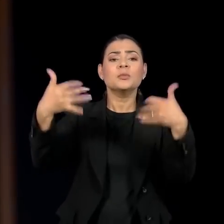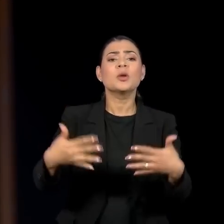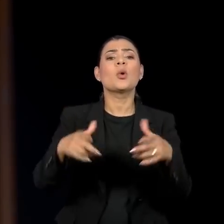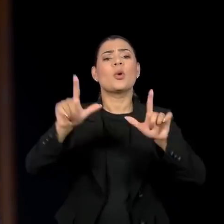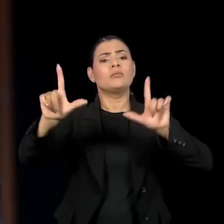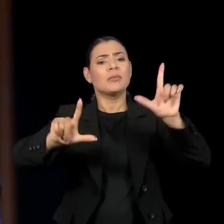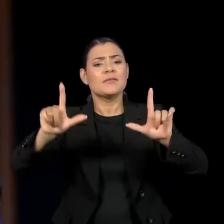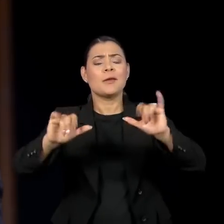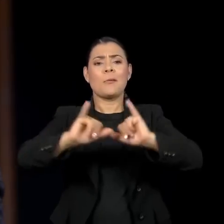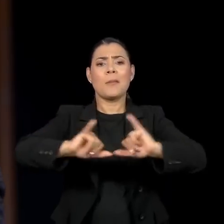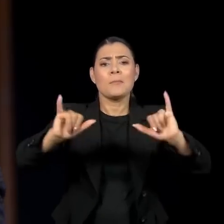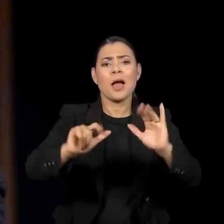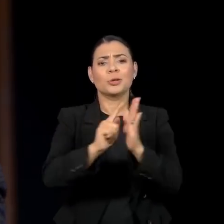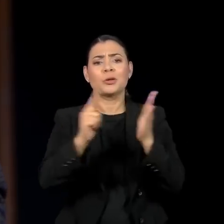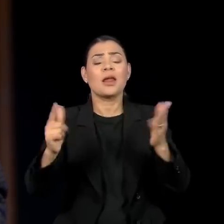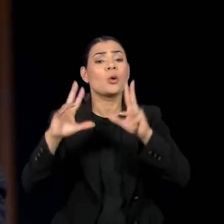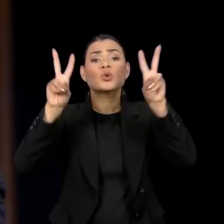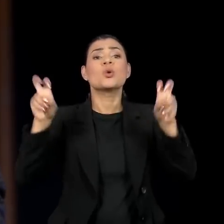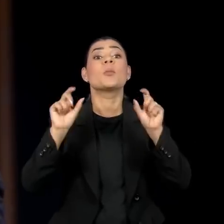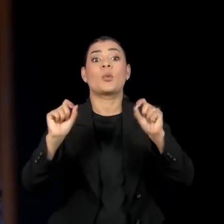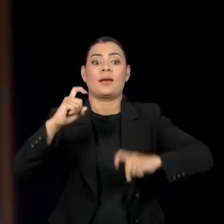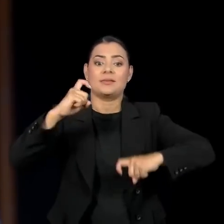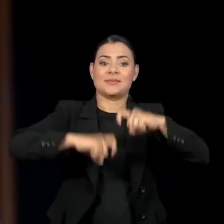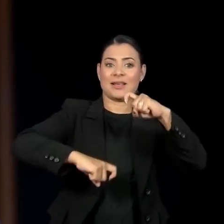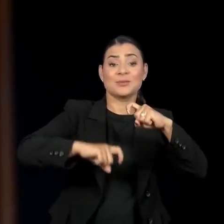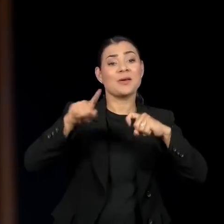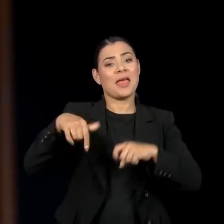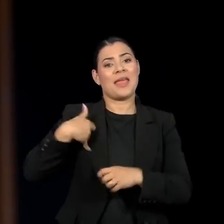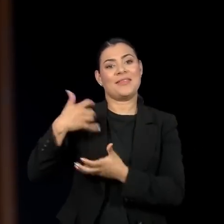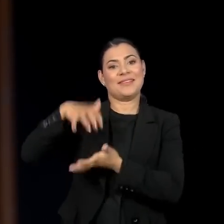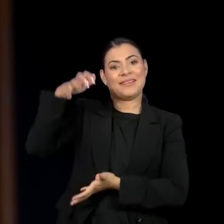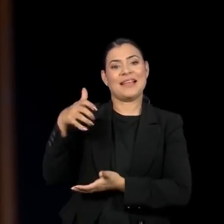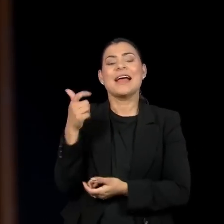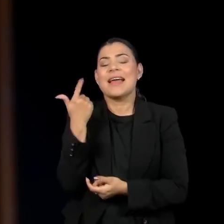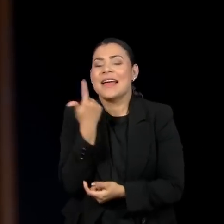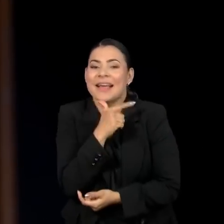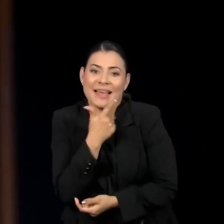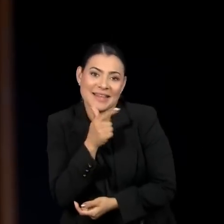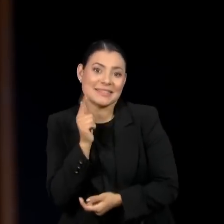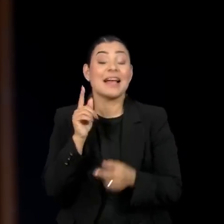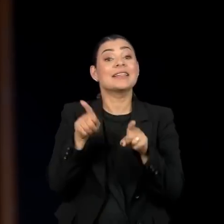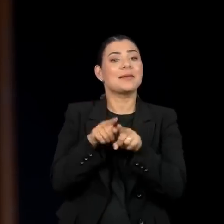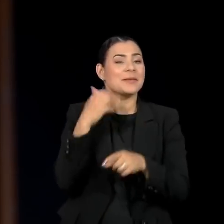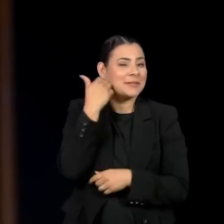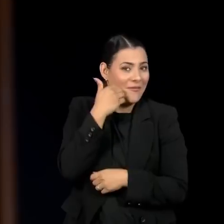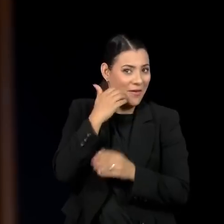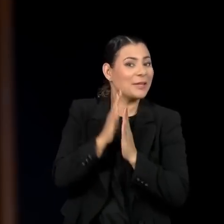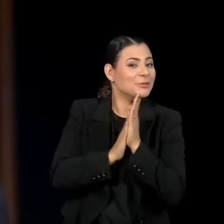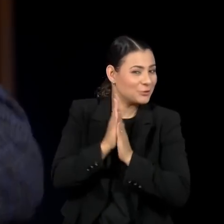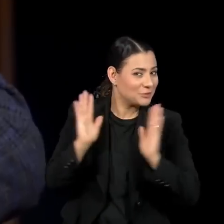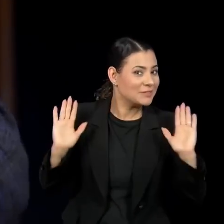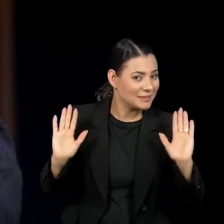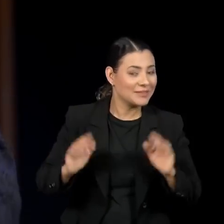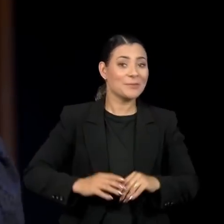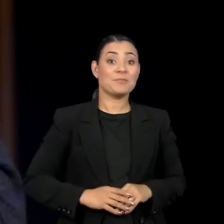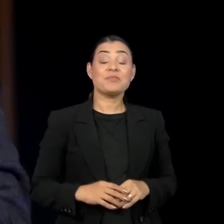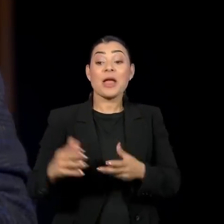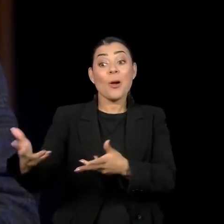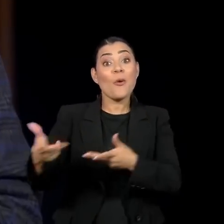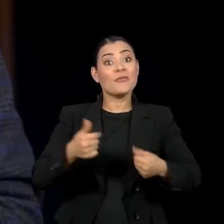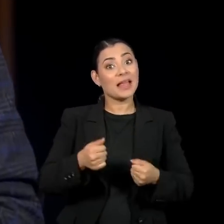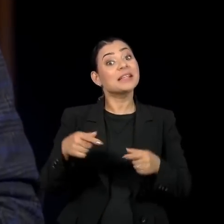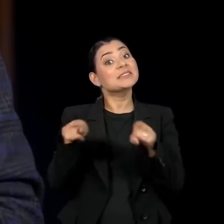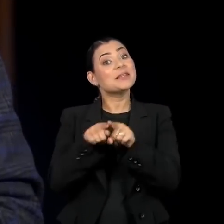sobre o mundo do sexo. Era uma velhinha simpática, didática e safadinha. A minha convidada parece